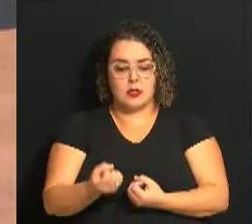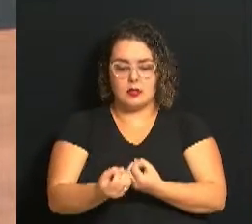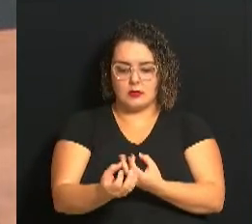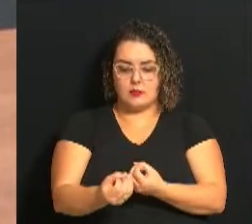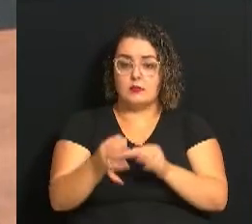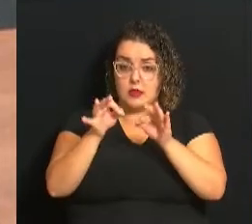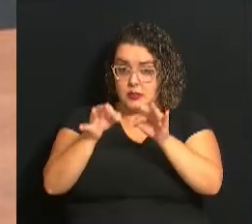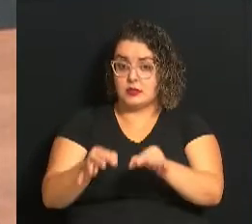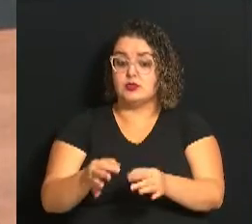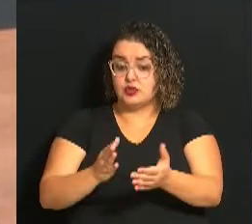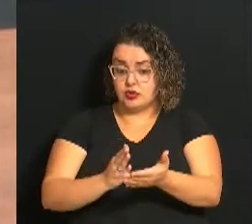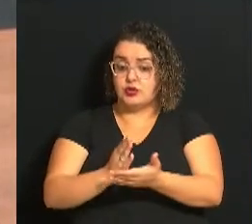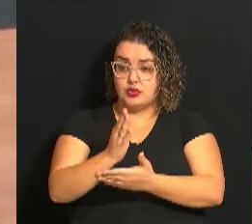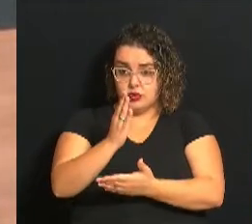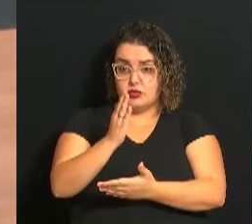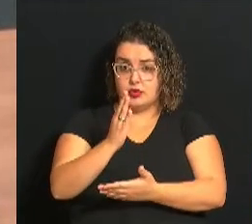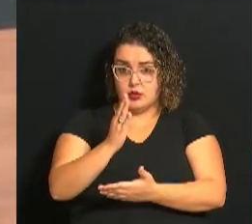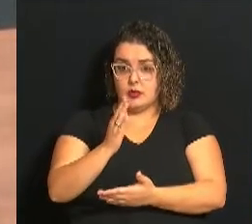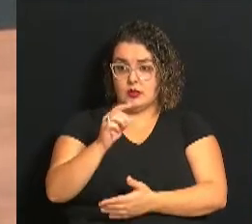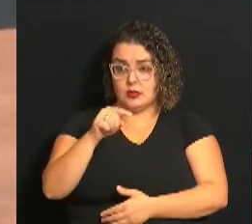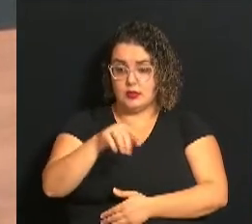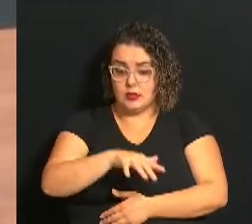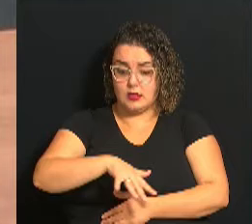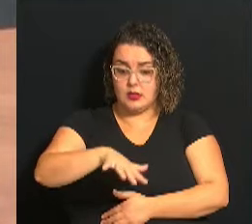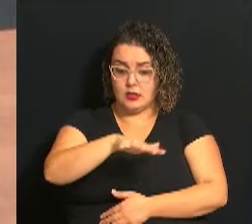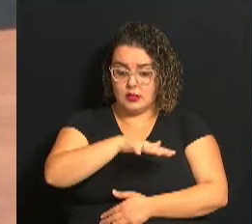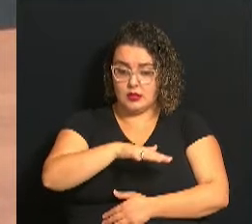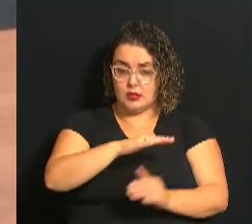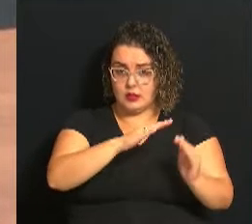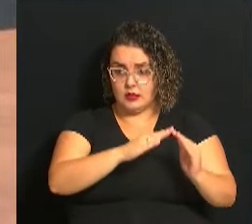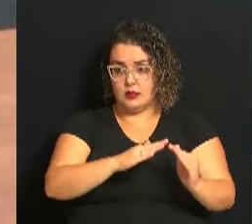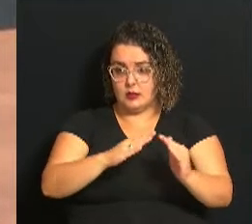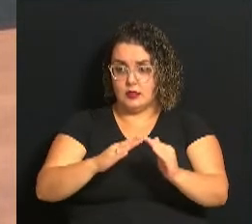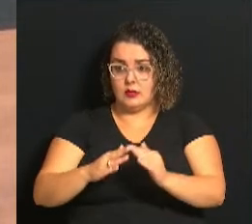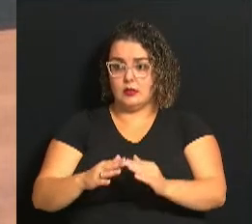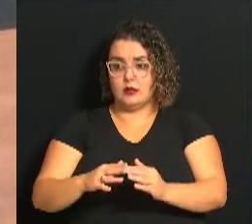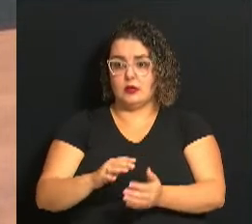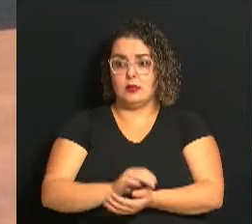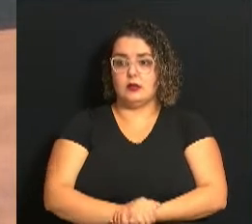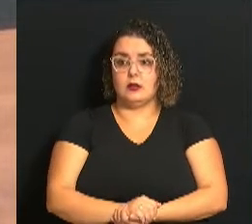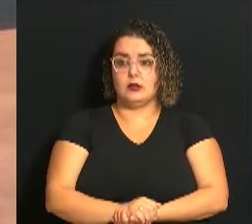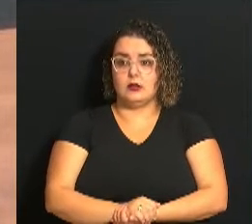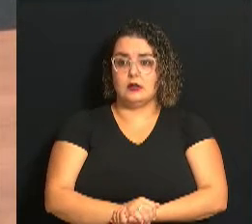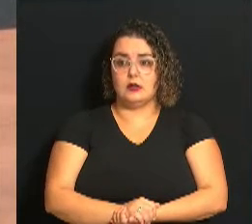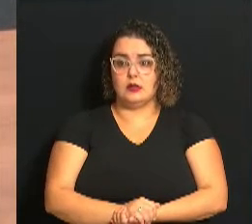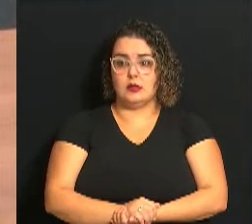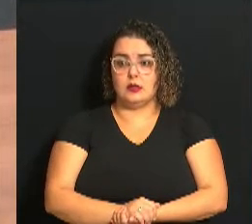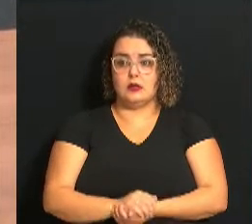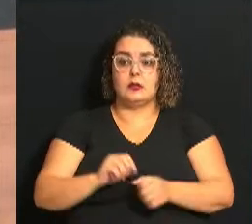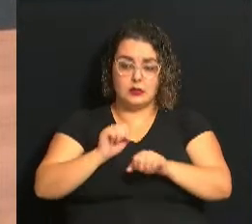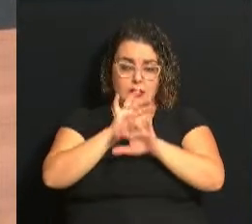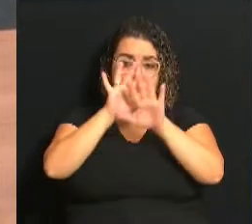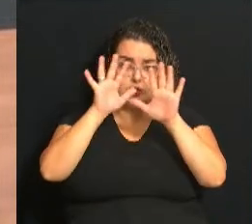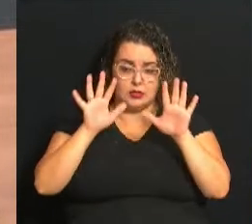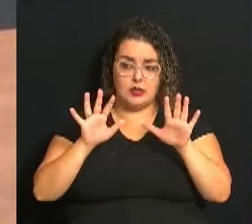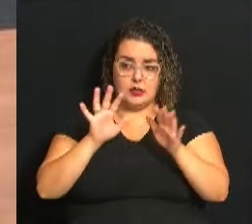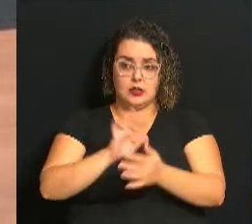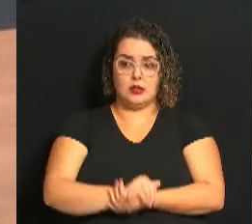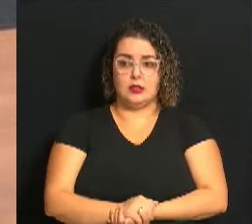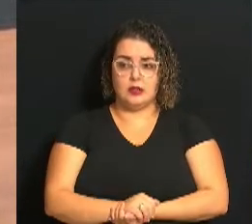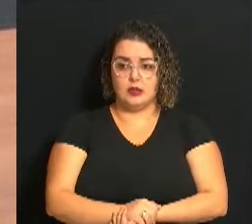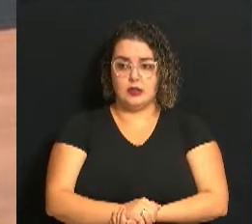de aprovação desta área residencial, desse prédio. Tá? Então, deixar claro que, por mais que a